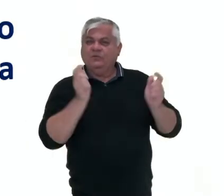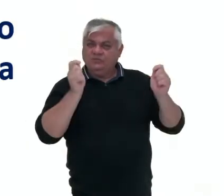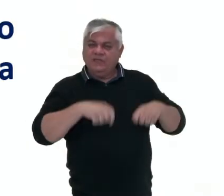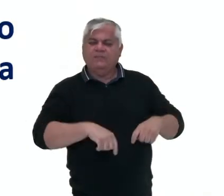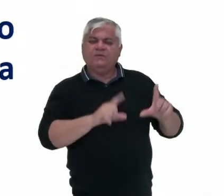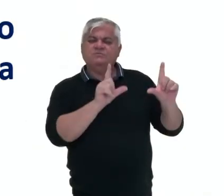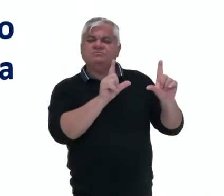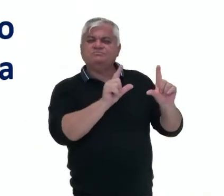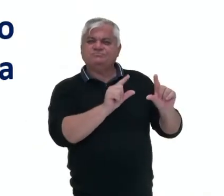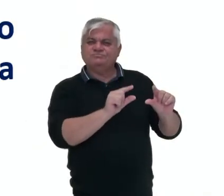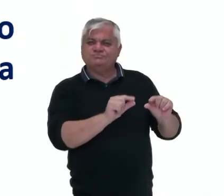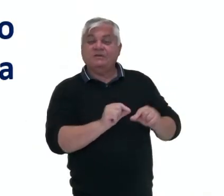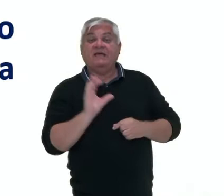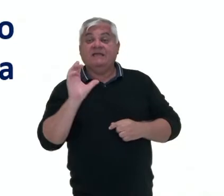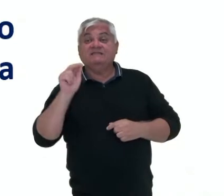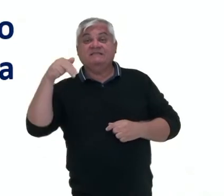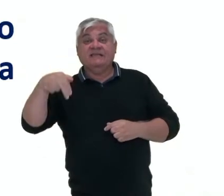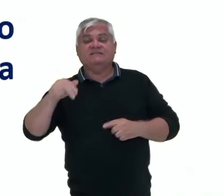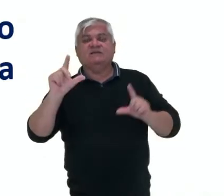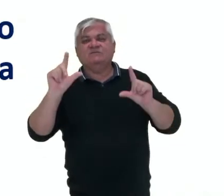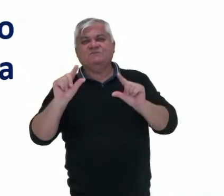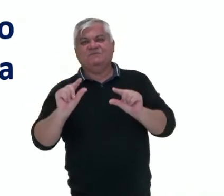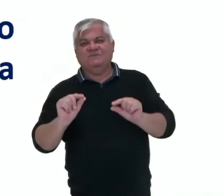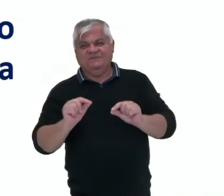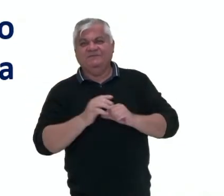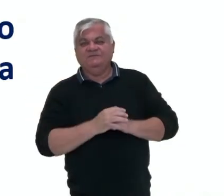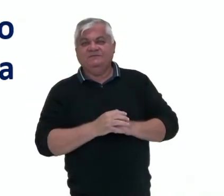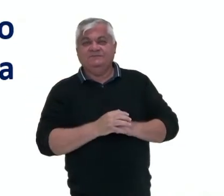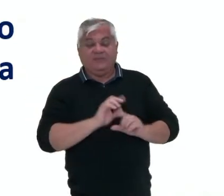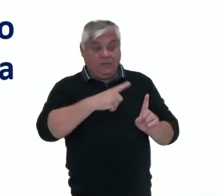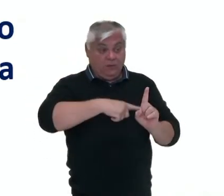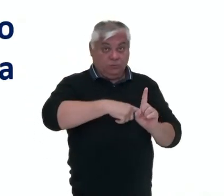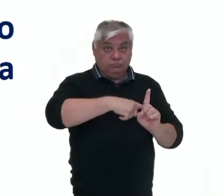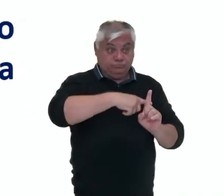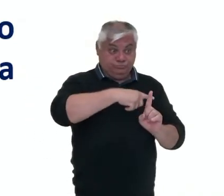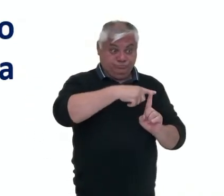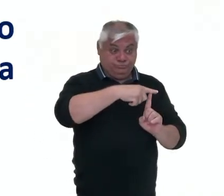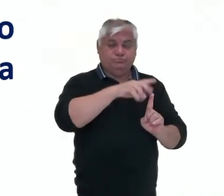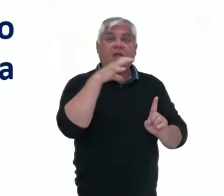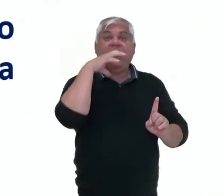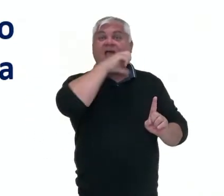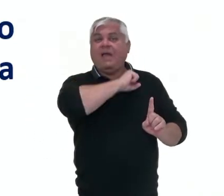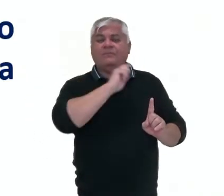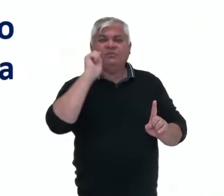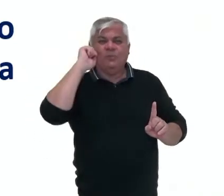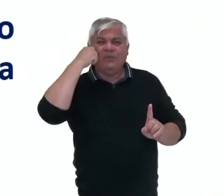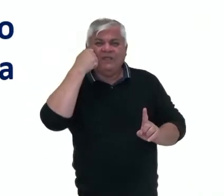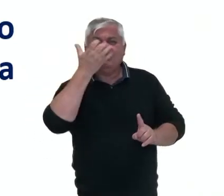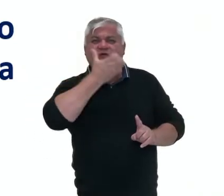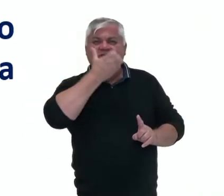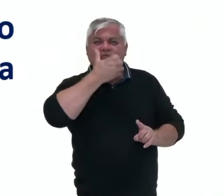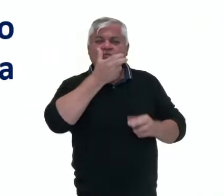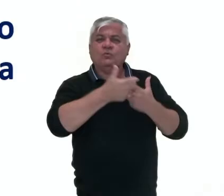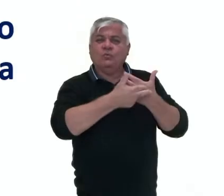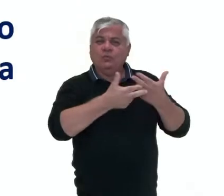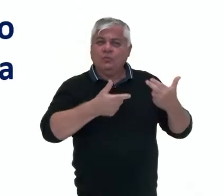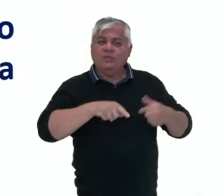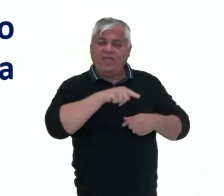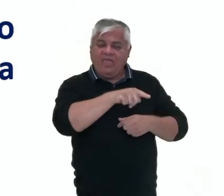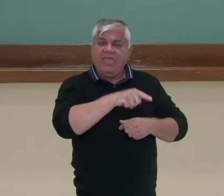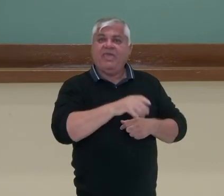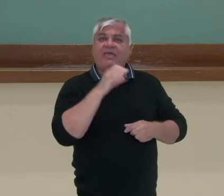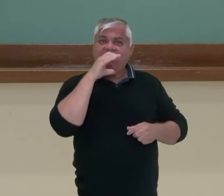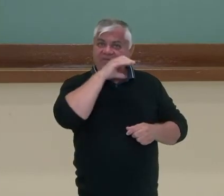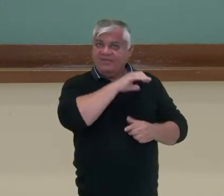diminuir a cinética química da reação. O aumento da temperatura acelera o escurecimento dos frutos, logo, esta é uma reação